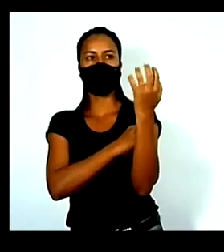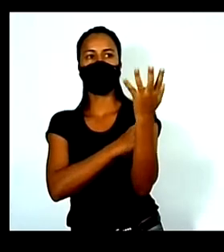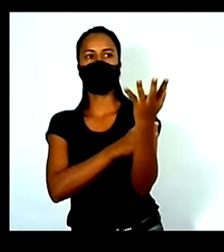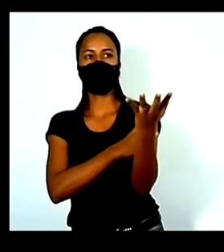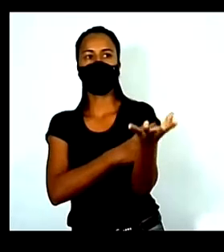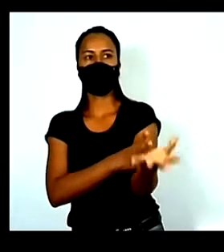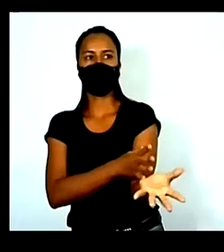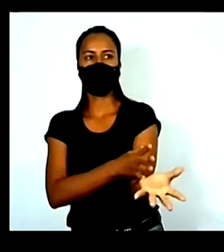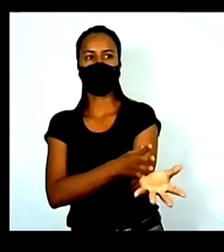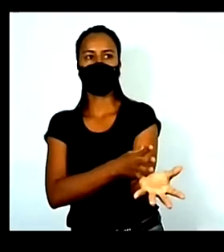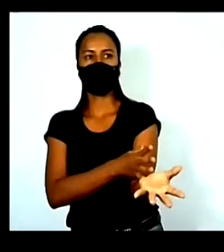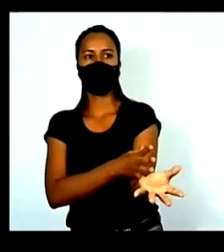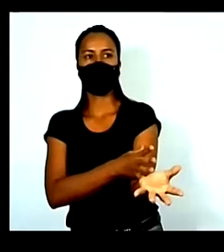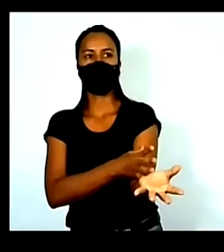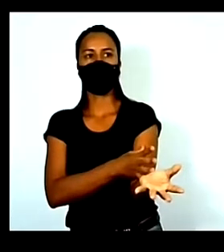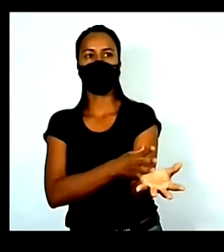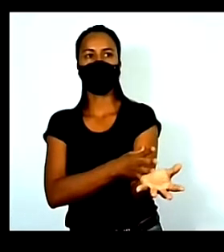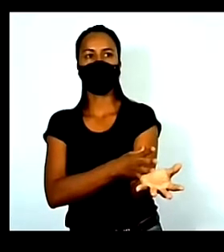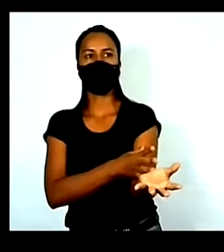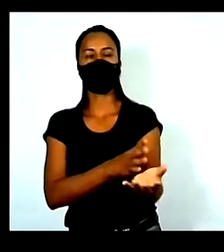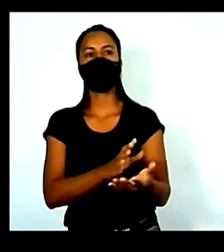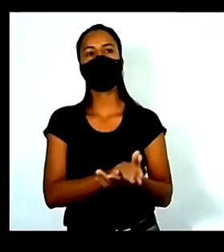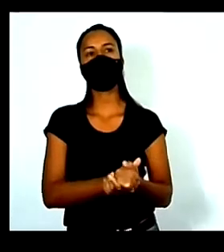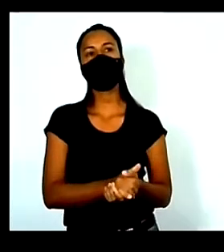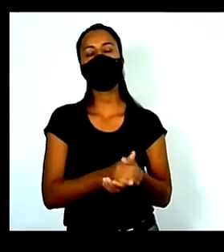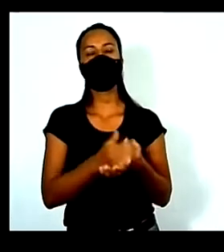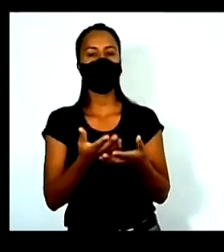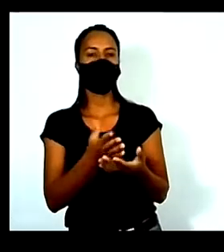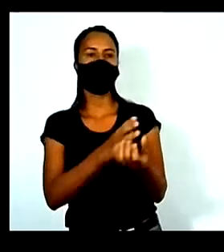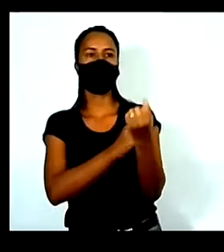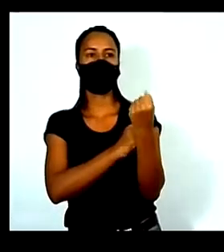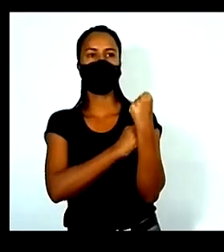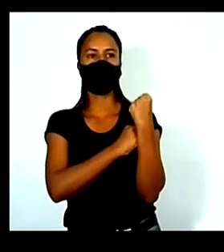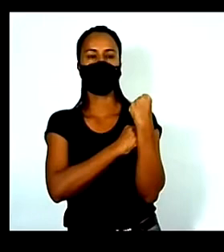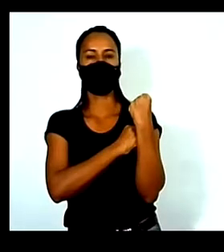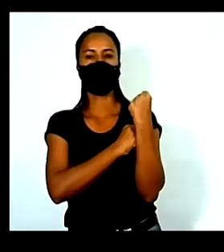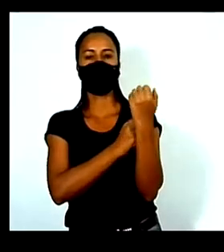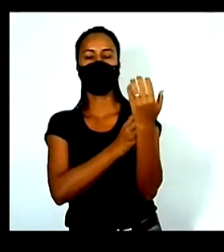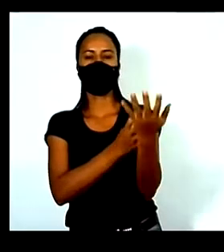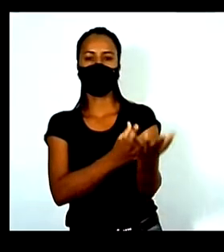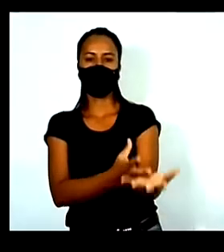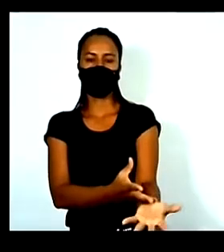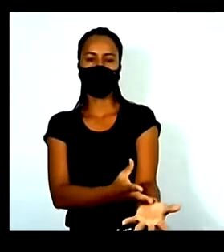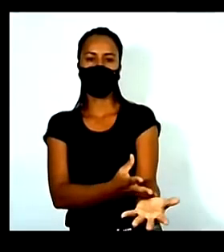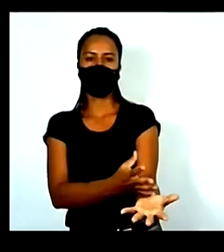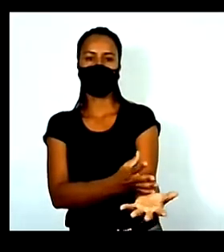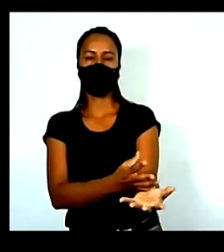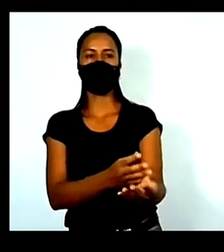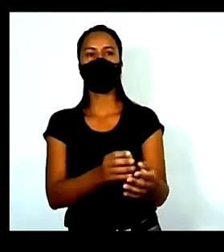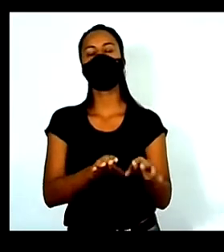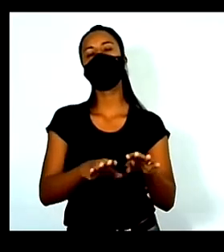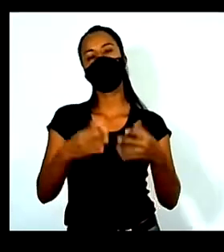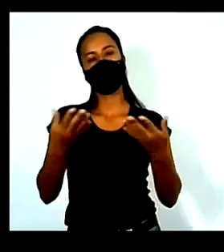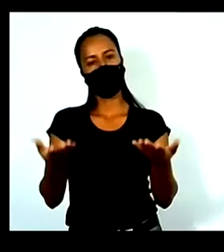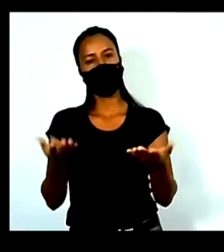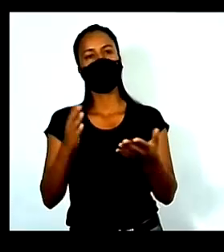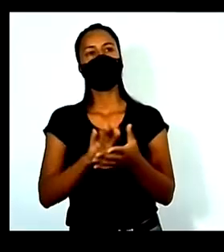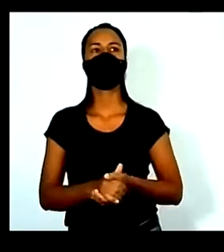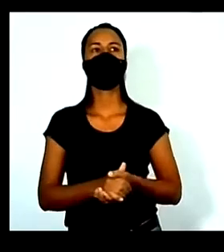baixo, a inferior, né, o tríceps, tá? Então, ele faz esse movimento, contrai um, relaxa o outro, e assim